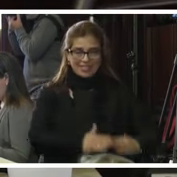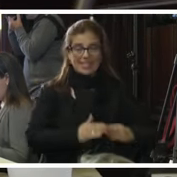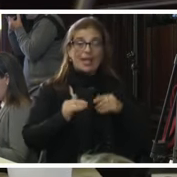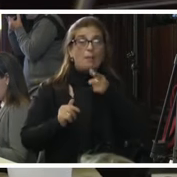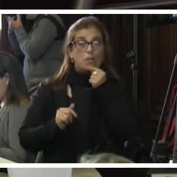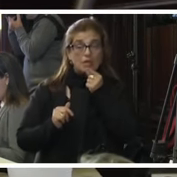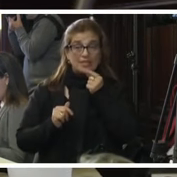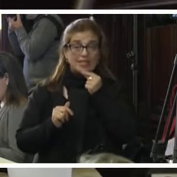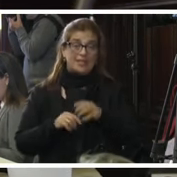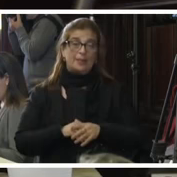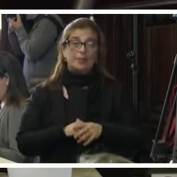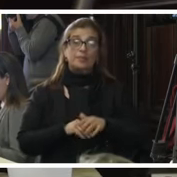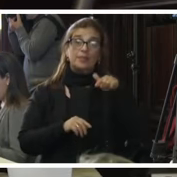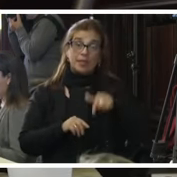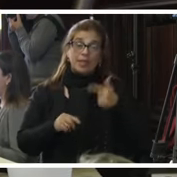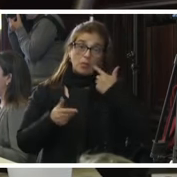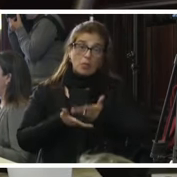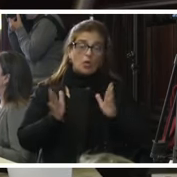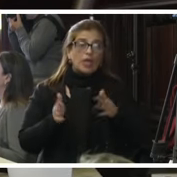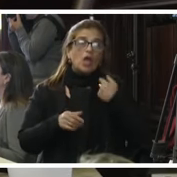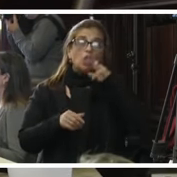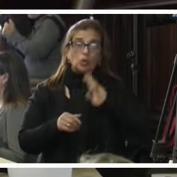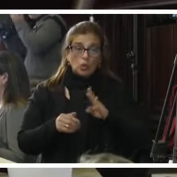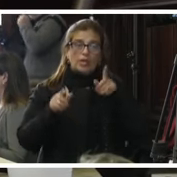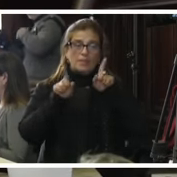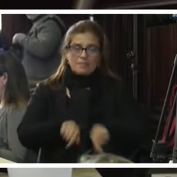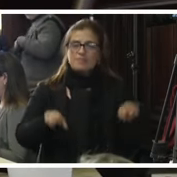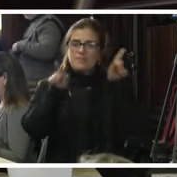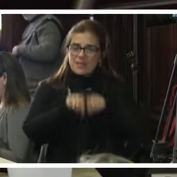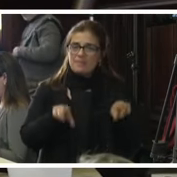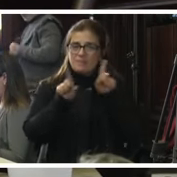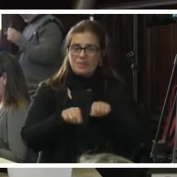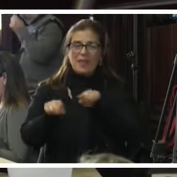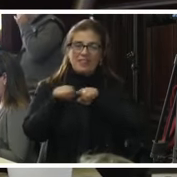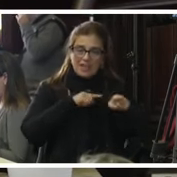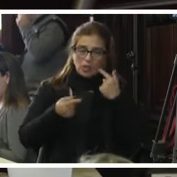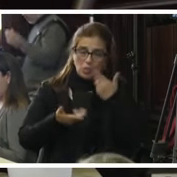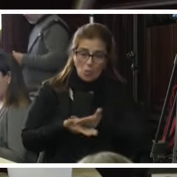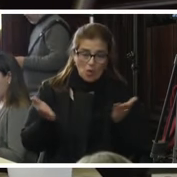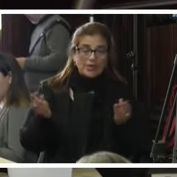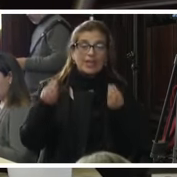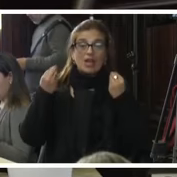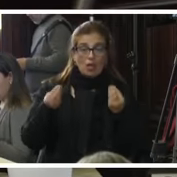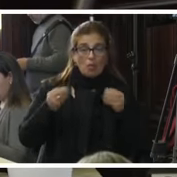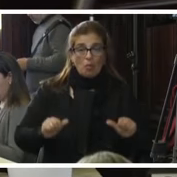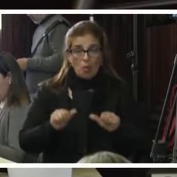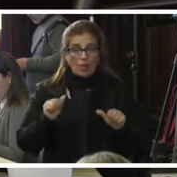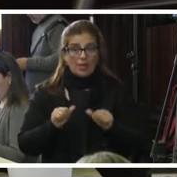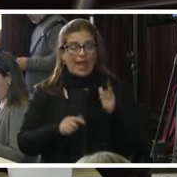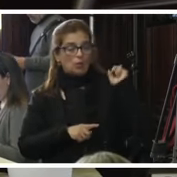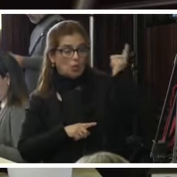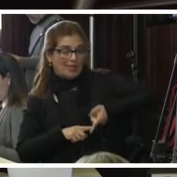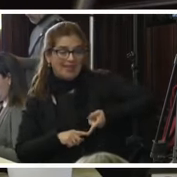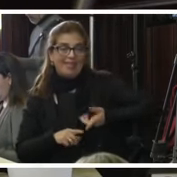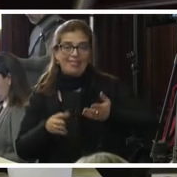agências judiciais, que indica um padrão de desproteção e também de violação direta de direitos que remonta ao regime autoritário vivido